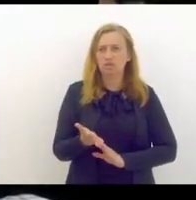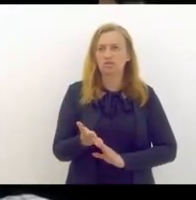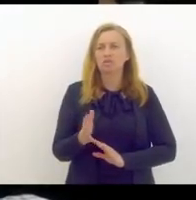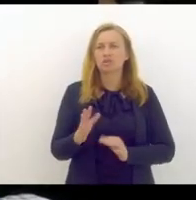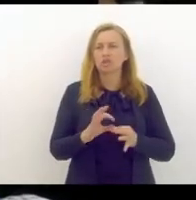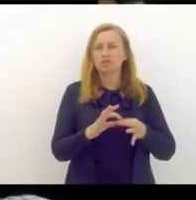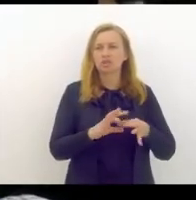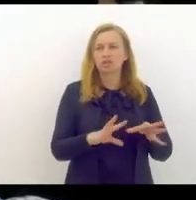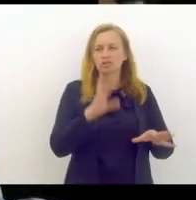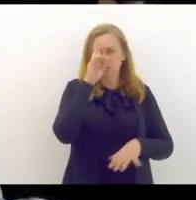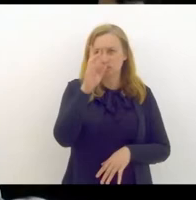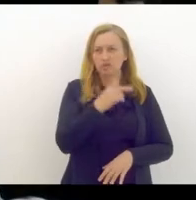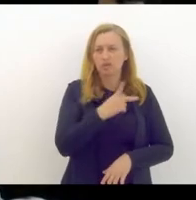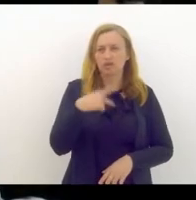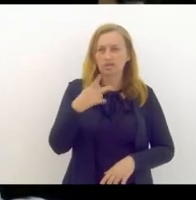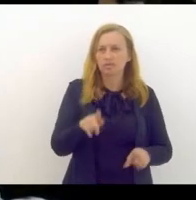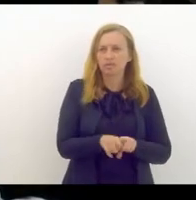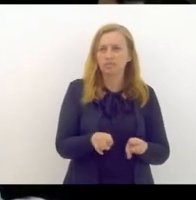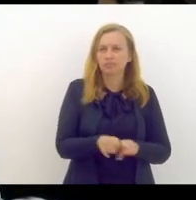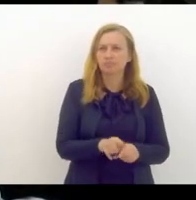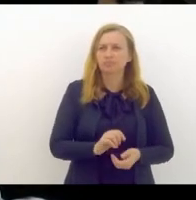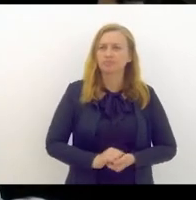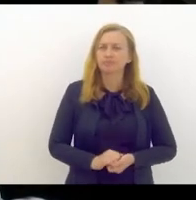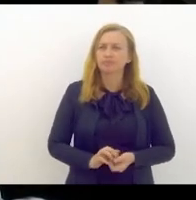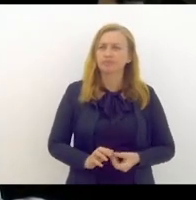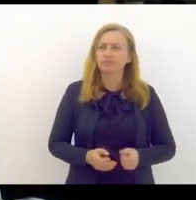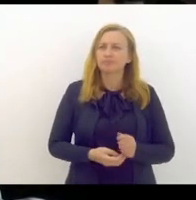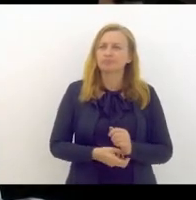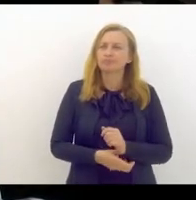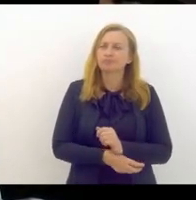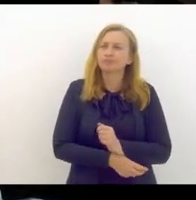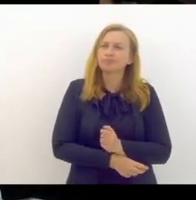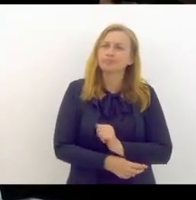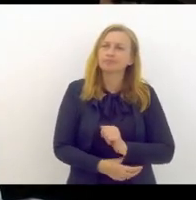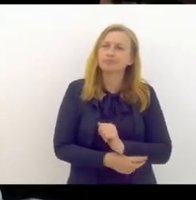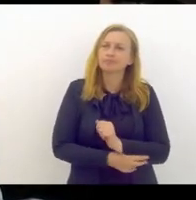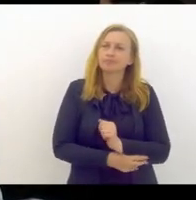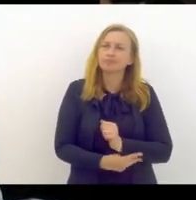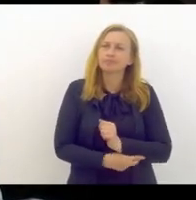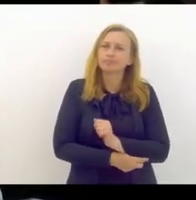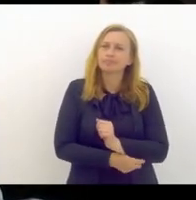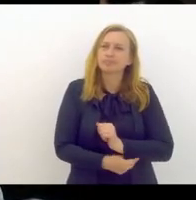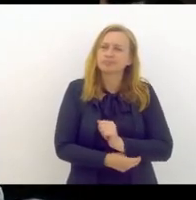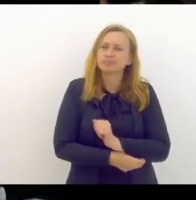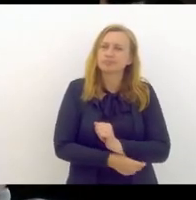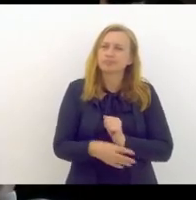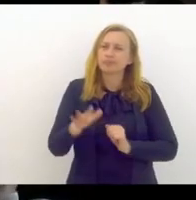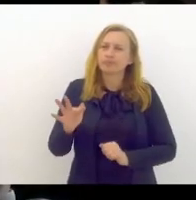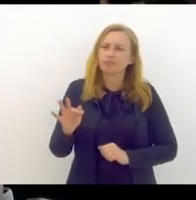para o senhor também. Tá bom. Eu só quero passar para a Fijan e depois o pessoal da comissão fala.